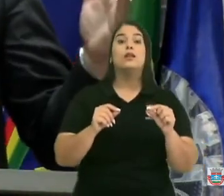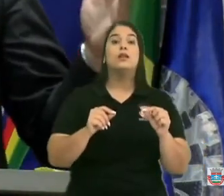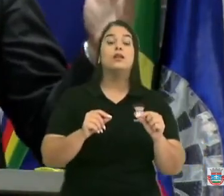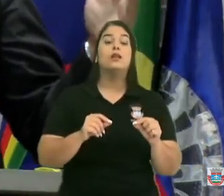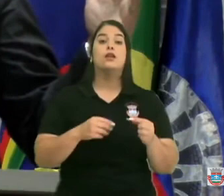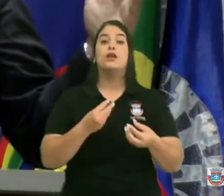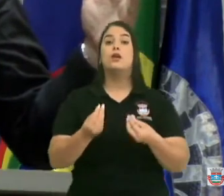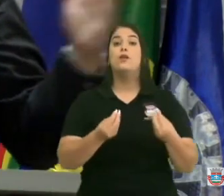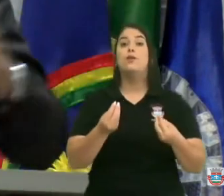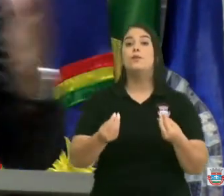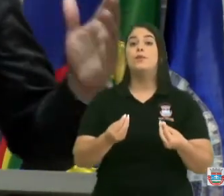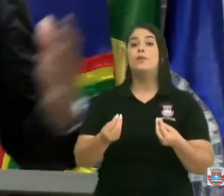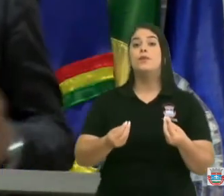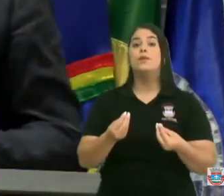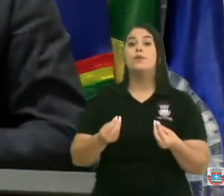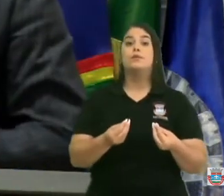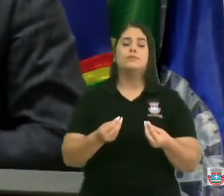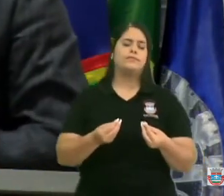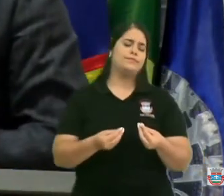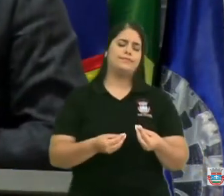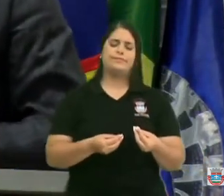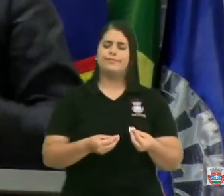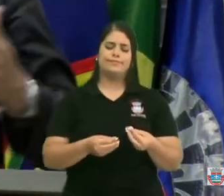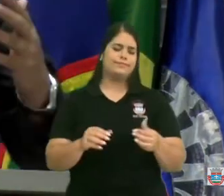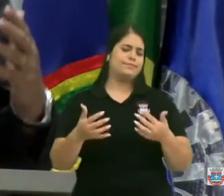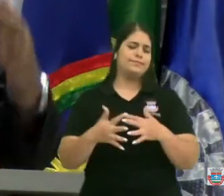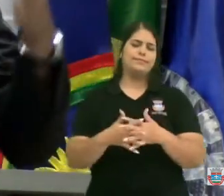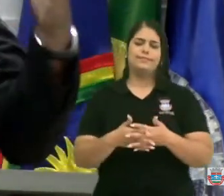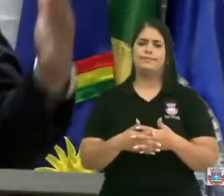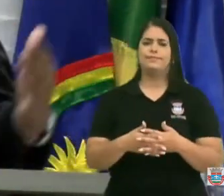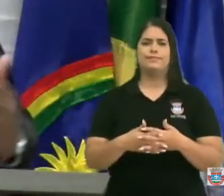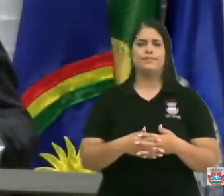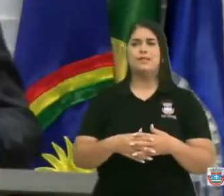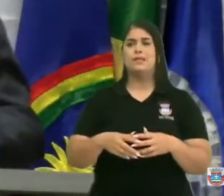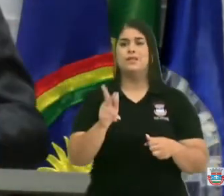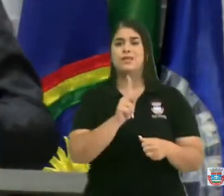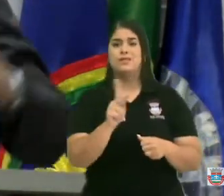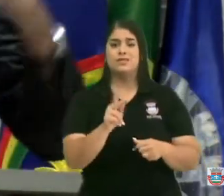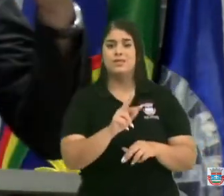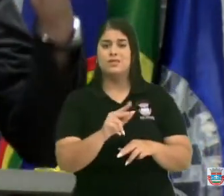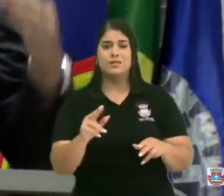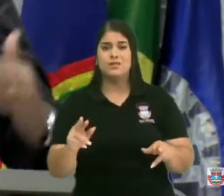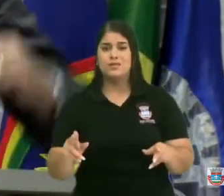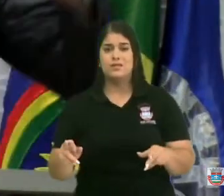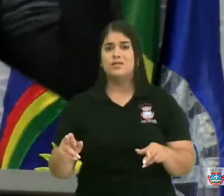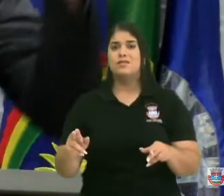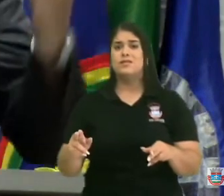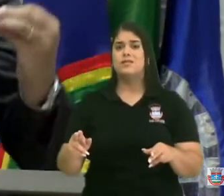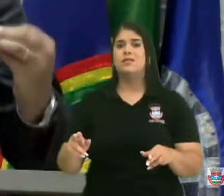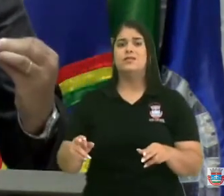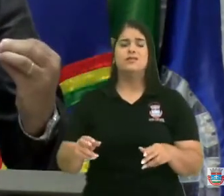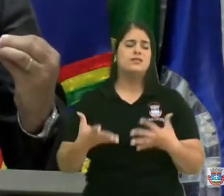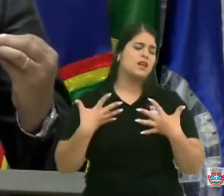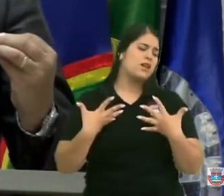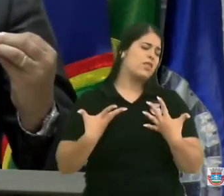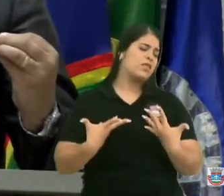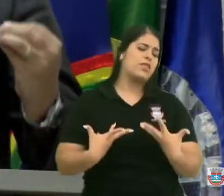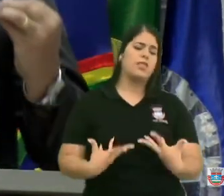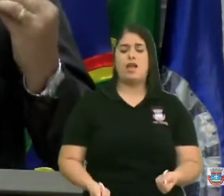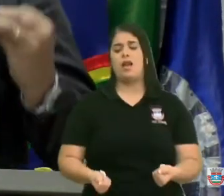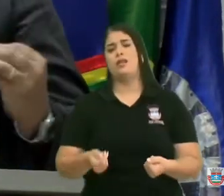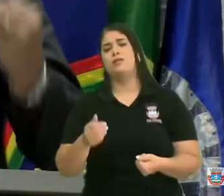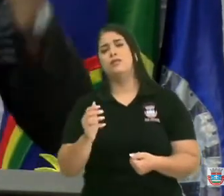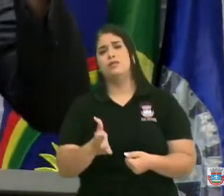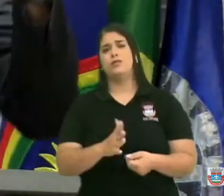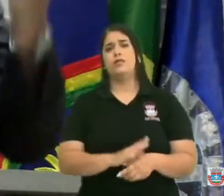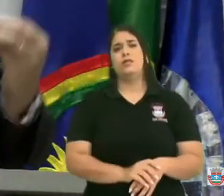sendo uma negação. Nem os próprios professores, que já estão saturados de